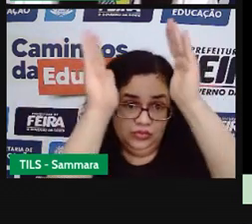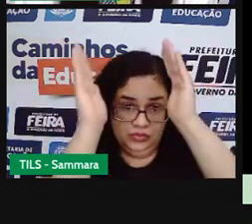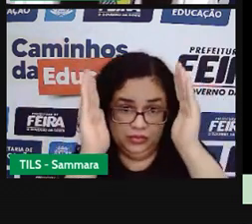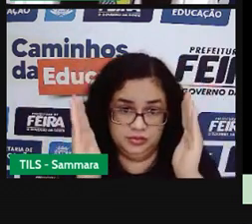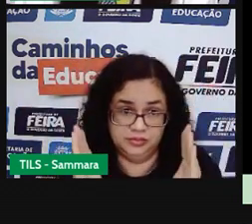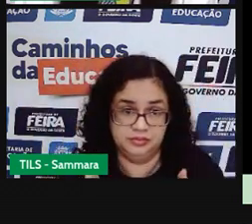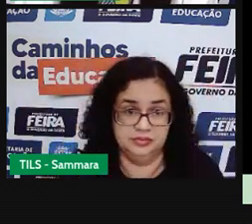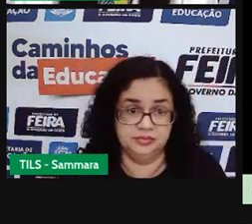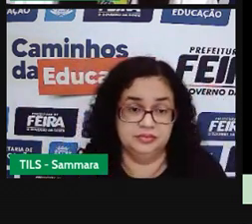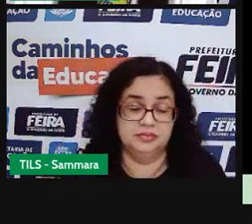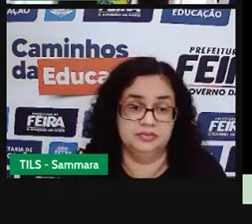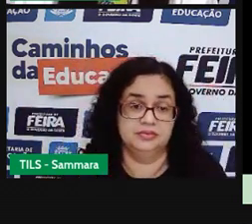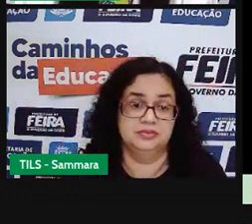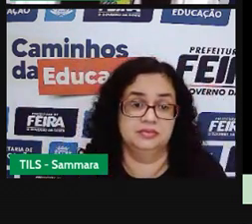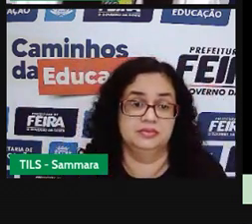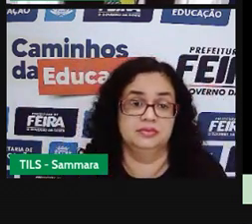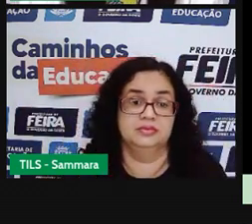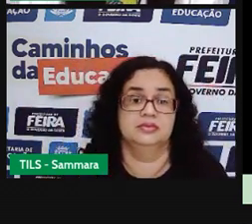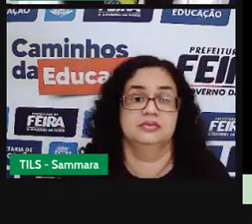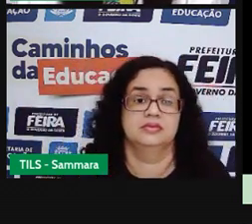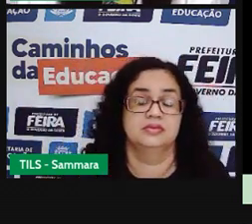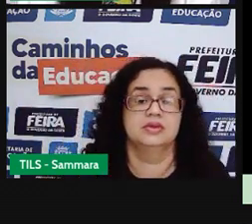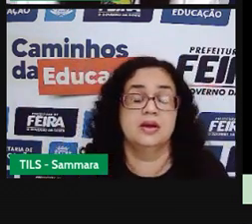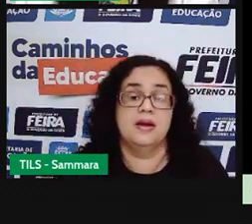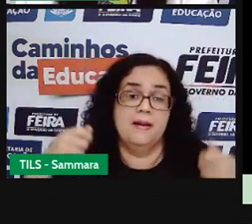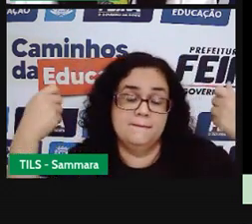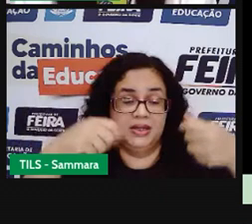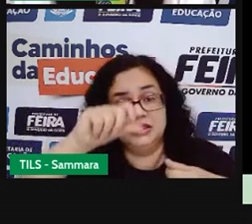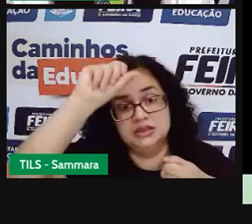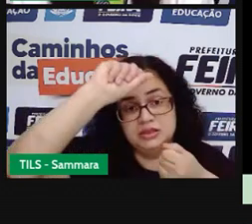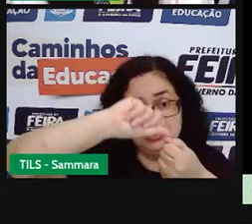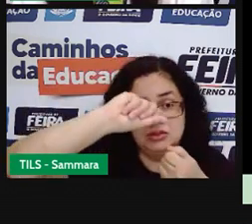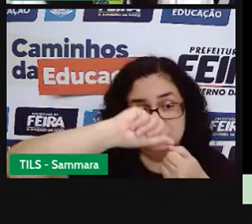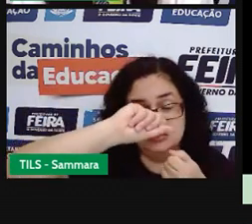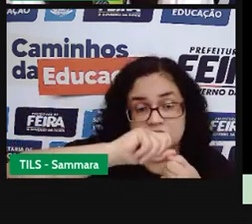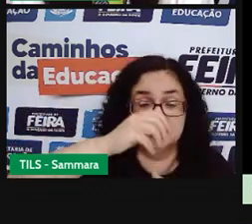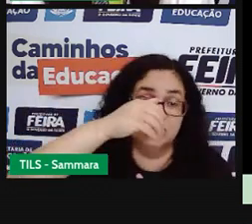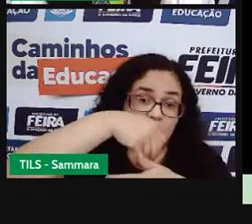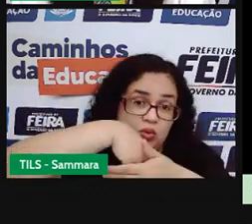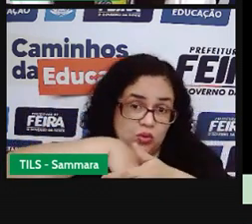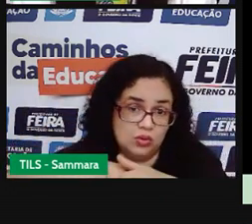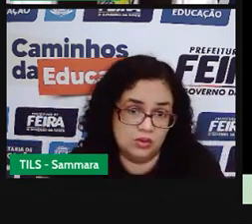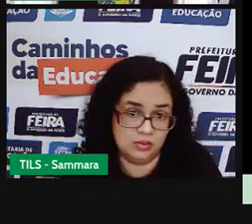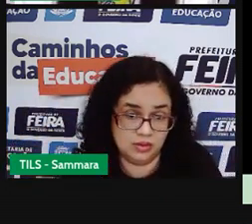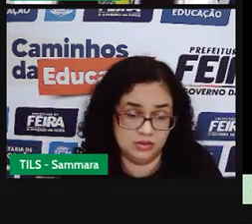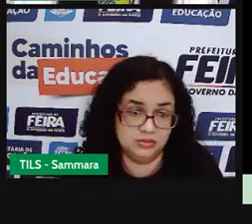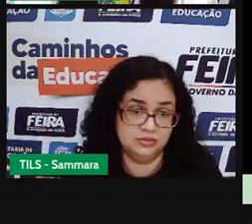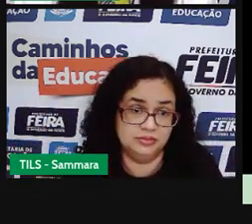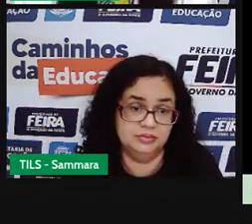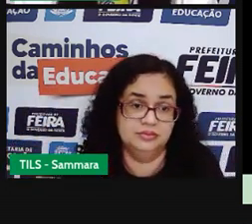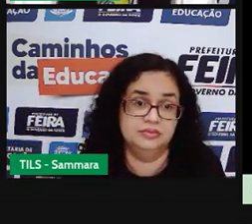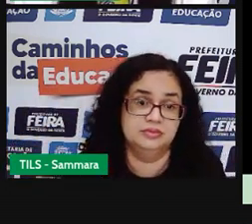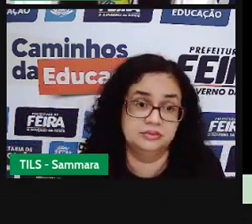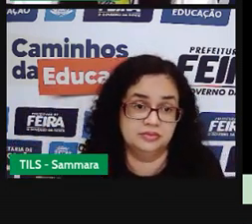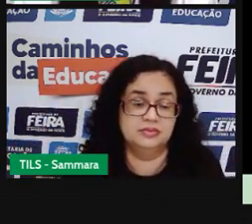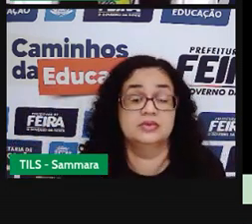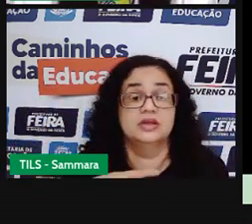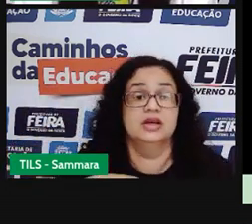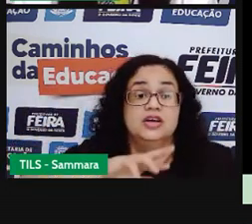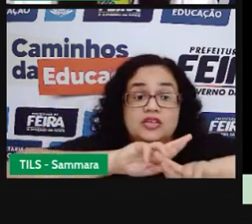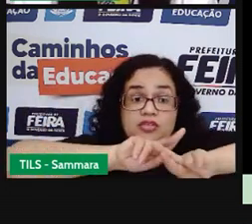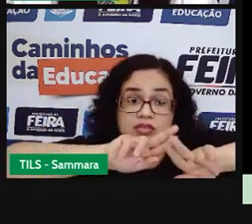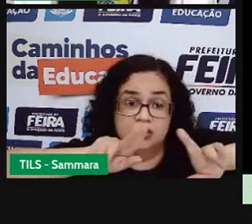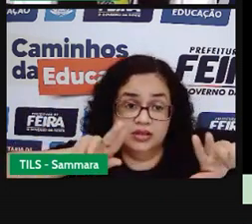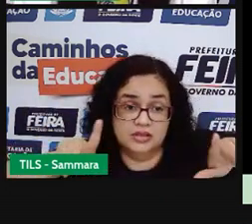por conta do que ela precisa fazer não é que é guardar os sapatos e assim a gente diz diversos